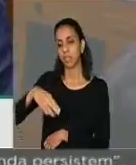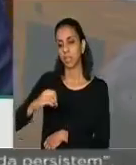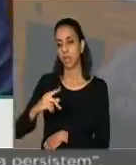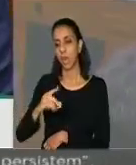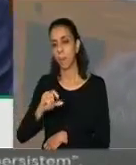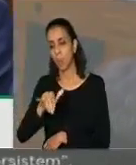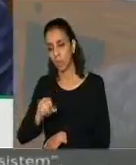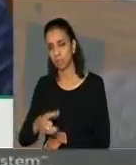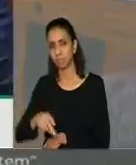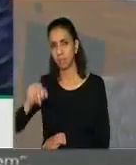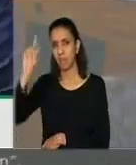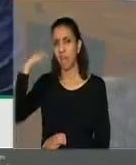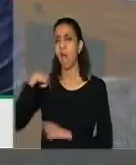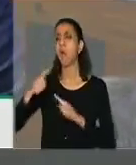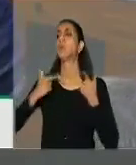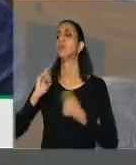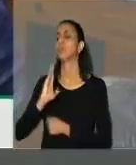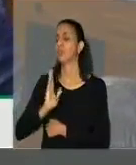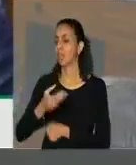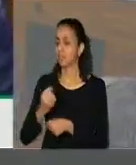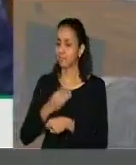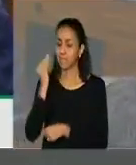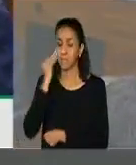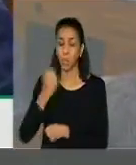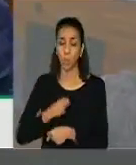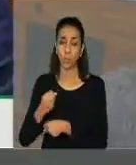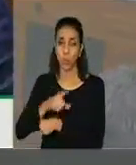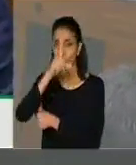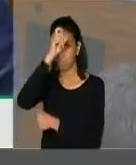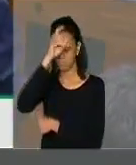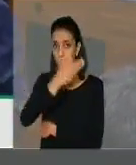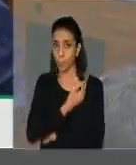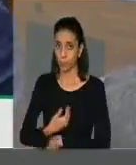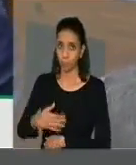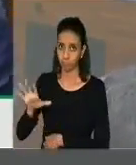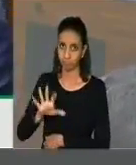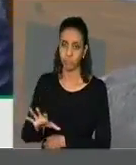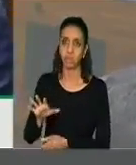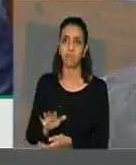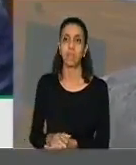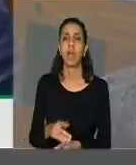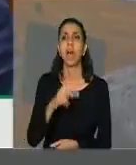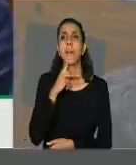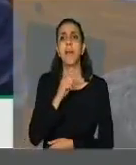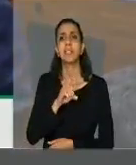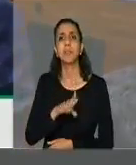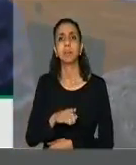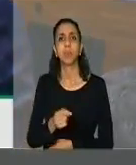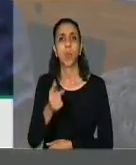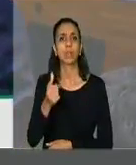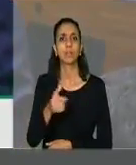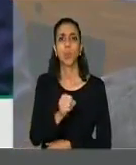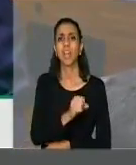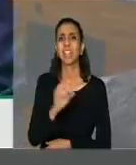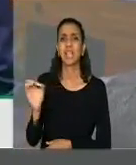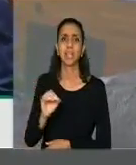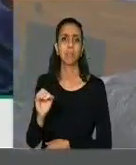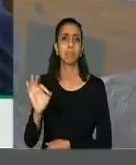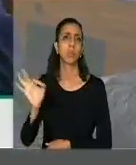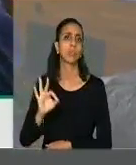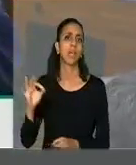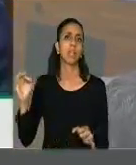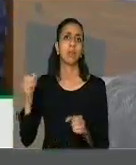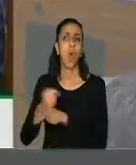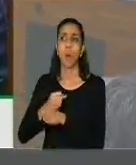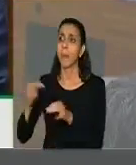para construirmos um hospital público regional. O governo do PSDB deixou a obra com quase 90%, mais de 80% da obra pronta